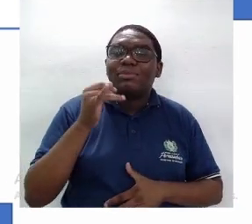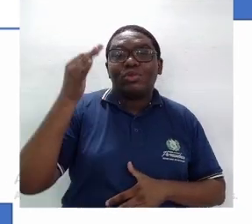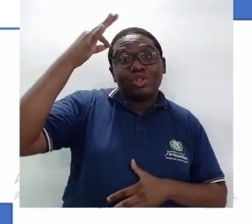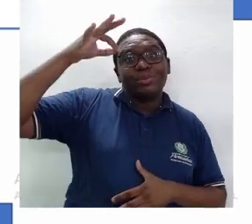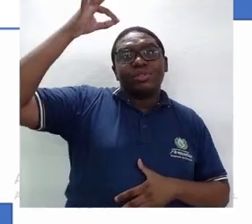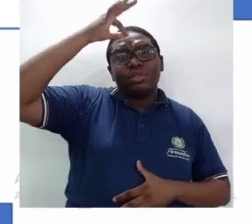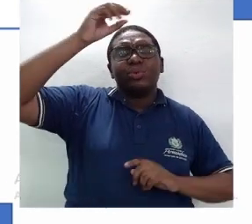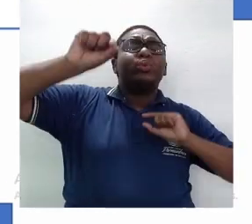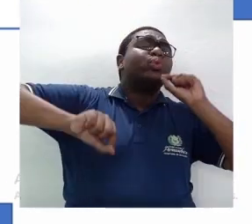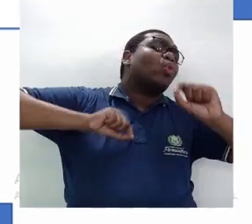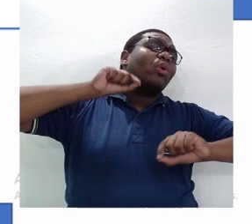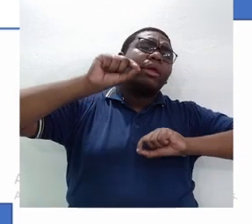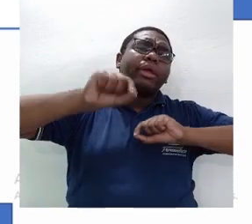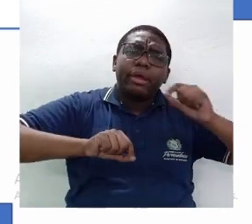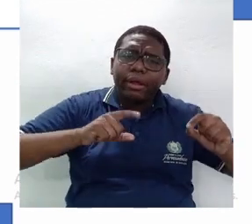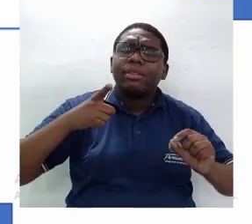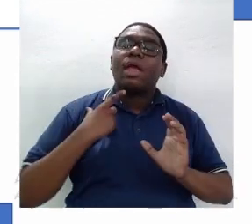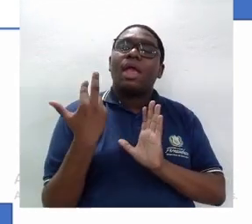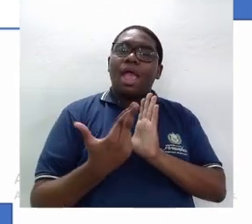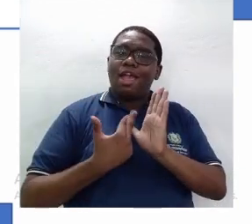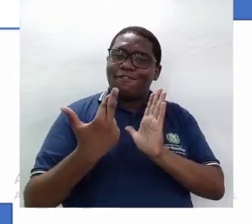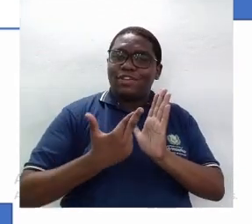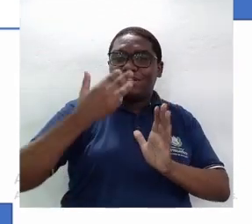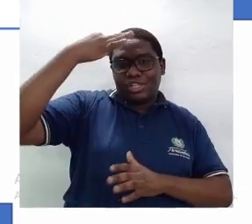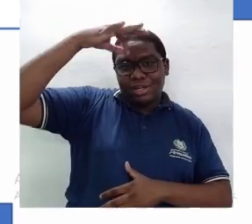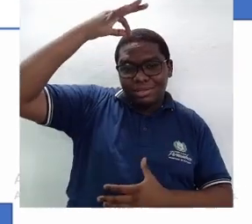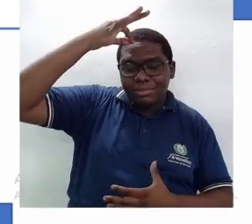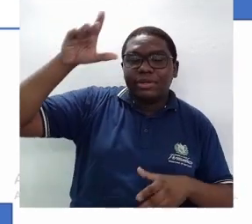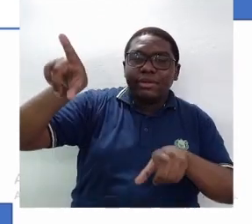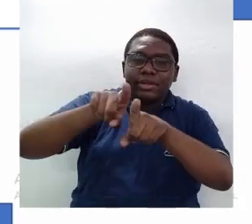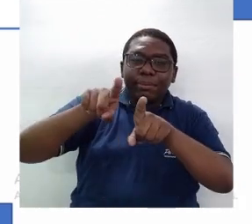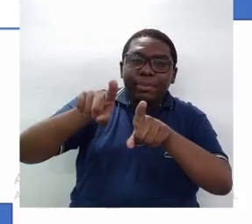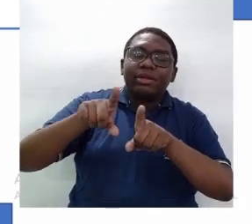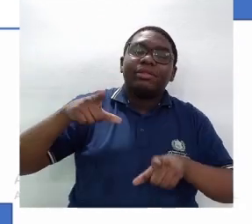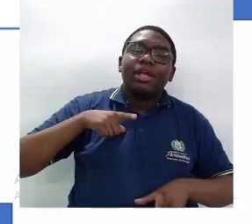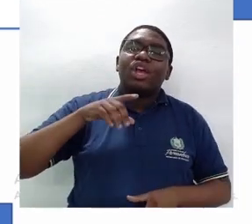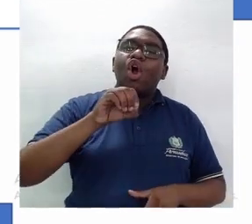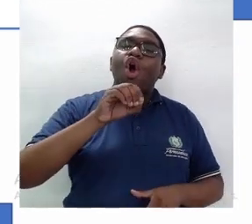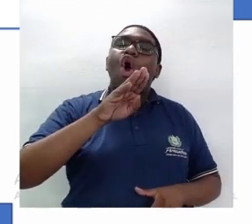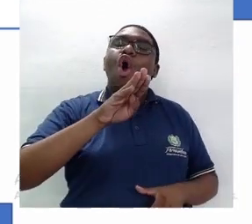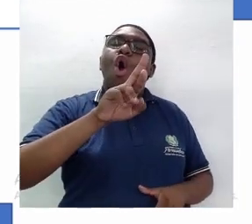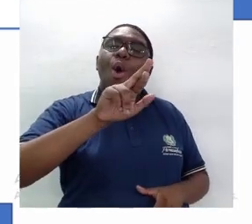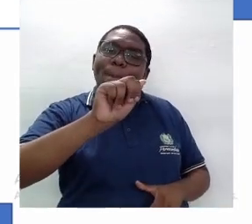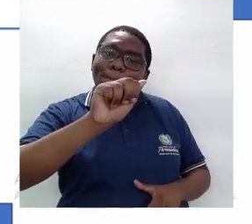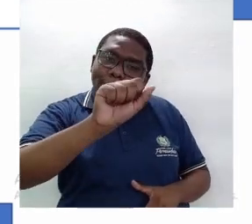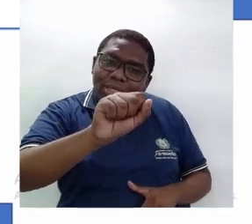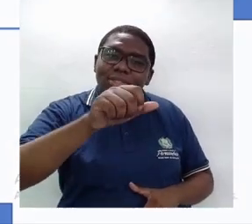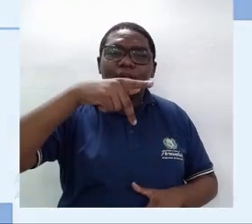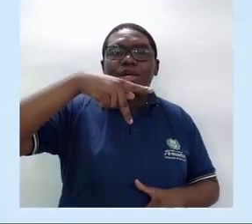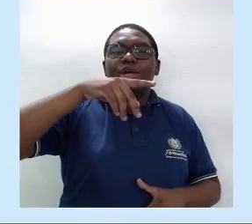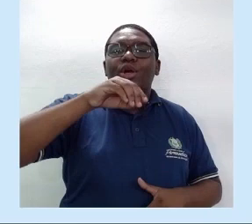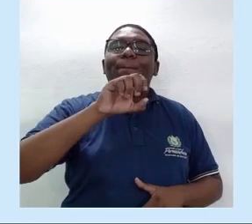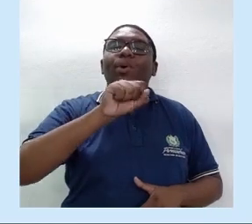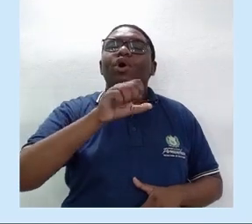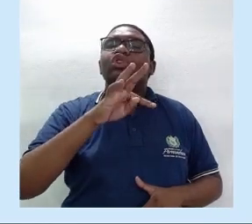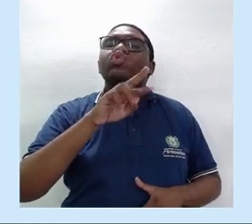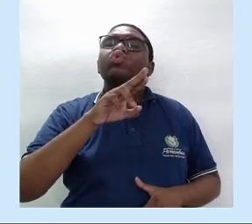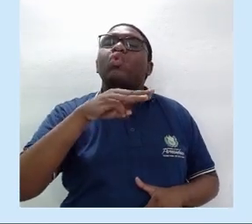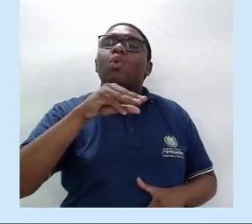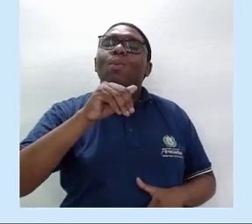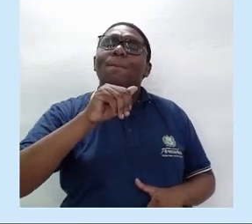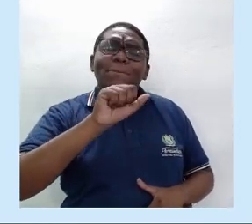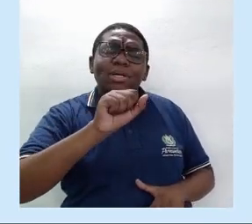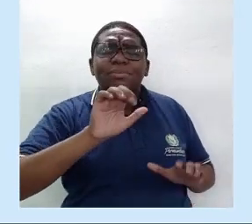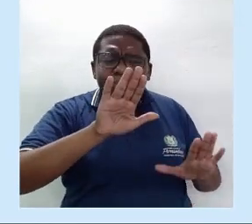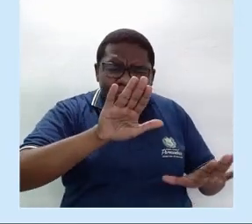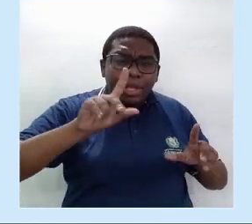Espiritismo, Revista Espírita e obras póstumas. Um desafio importante sempre é